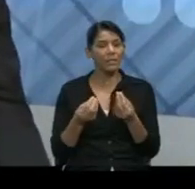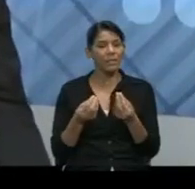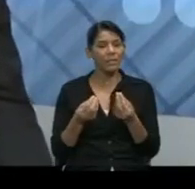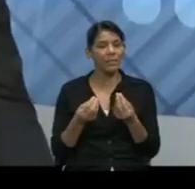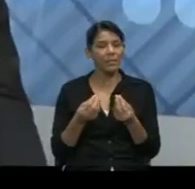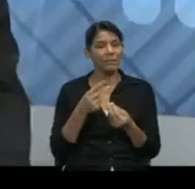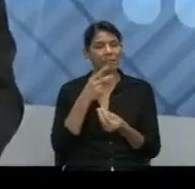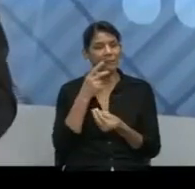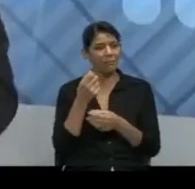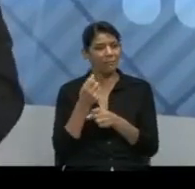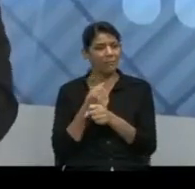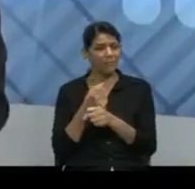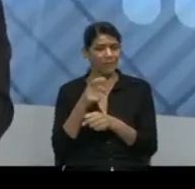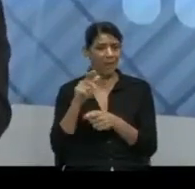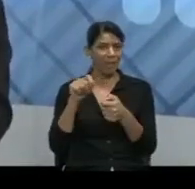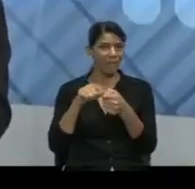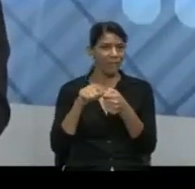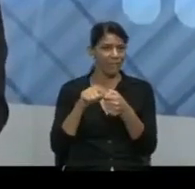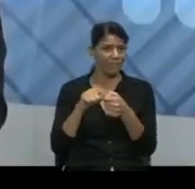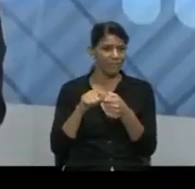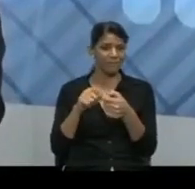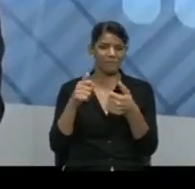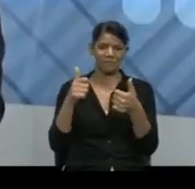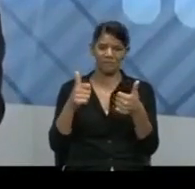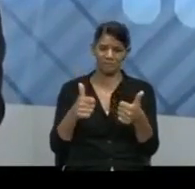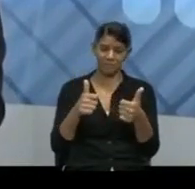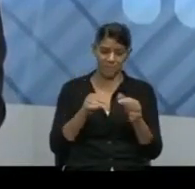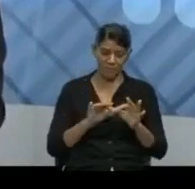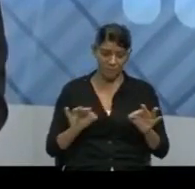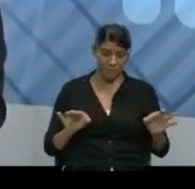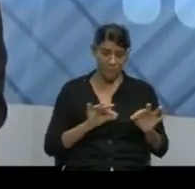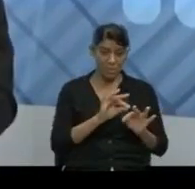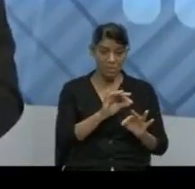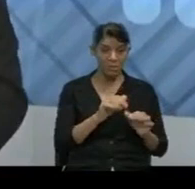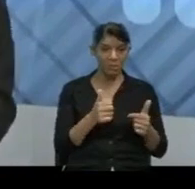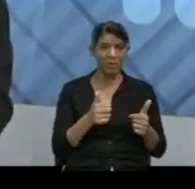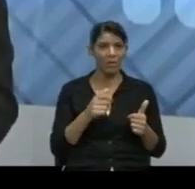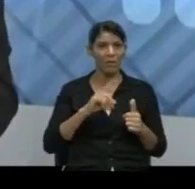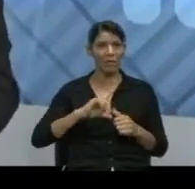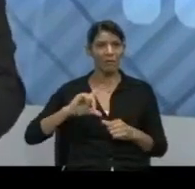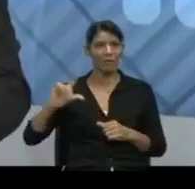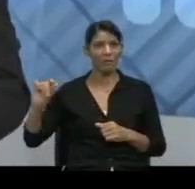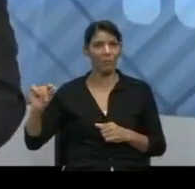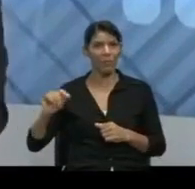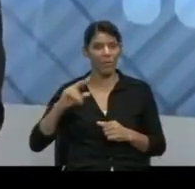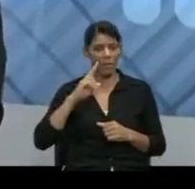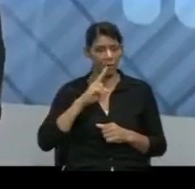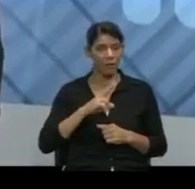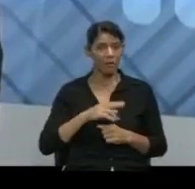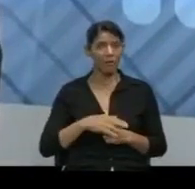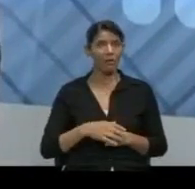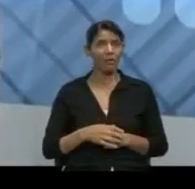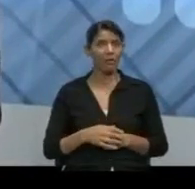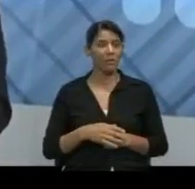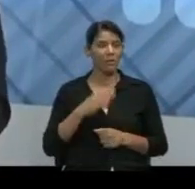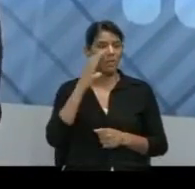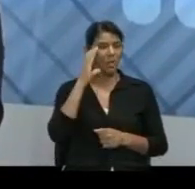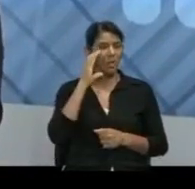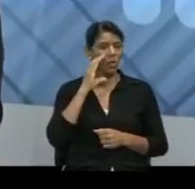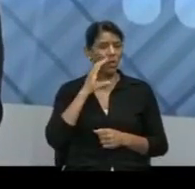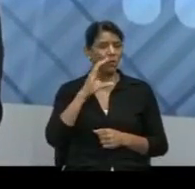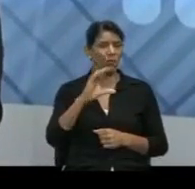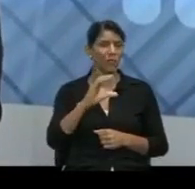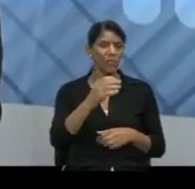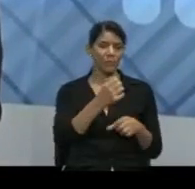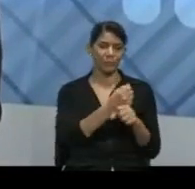mestre de obra. Fez a locação, mestre de obra? Fiz. Então tá bom, e vai embora. Dá uma olhadinha ali e vai embora. Confia cegamente no